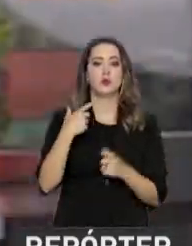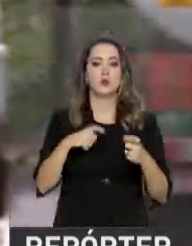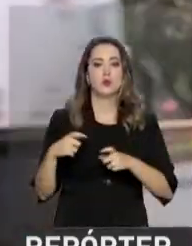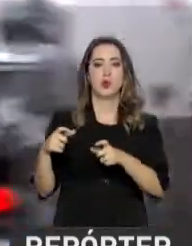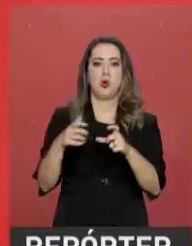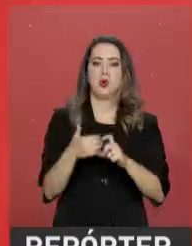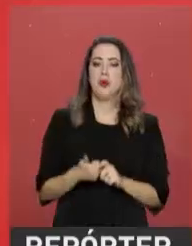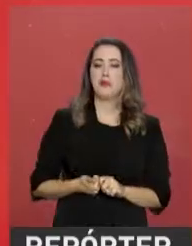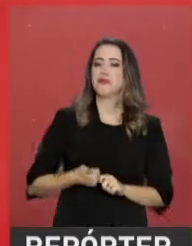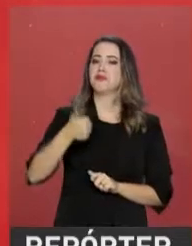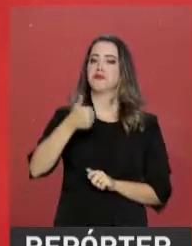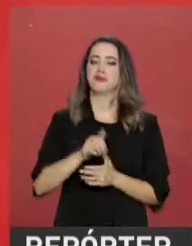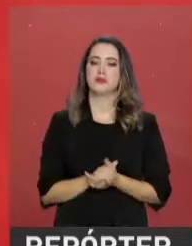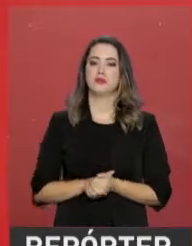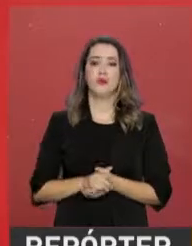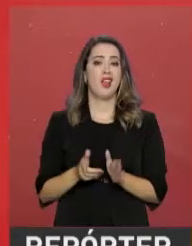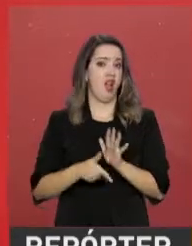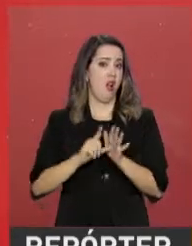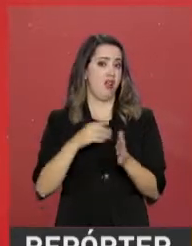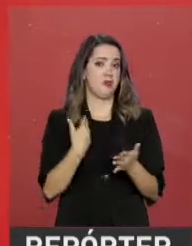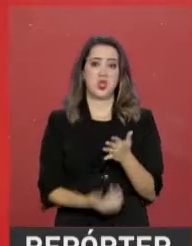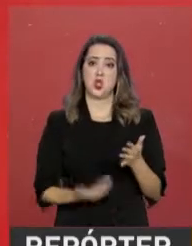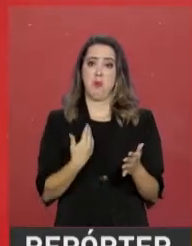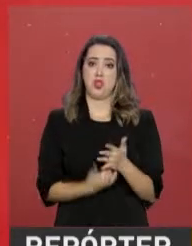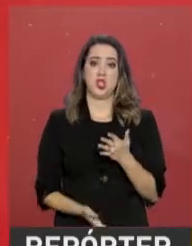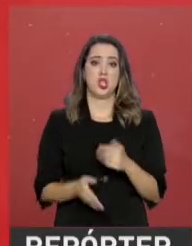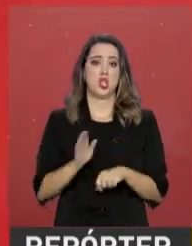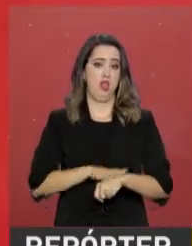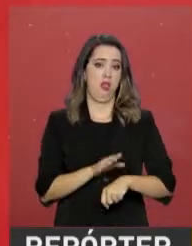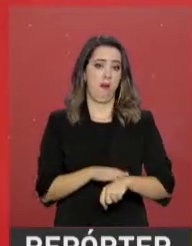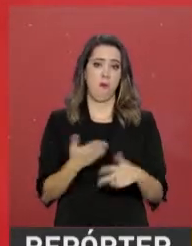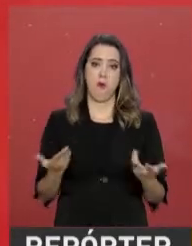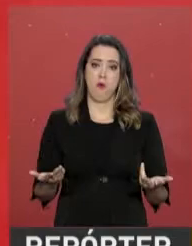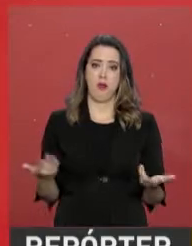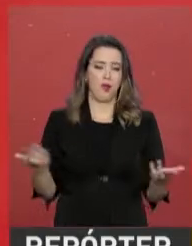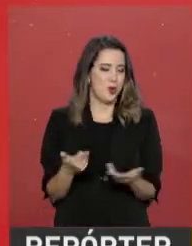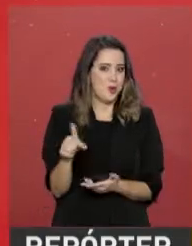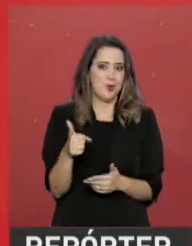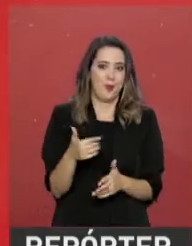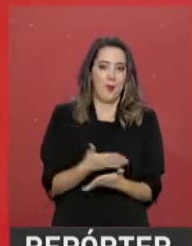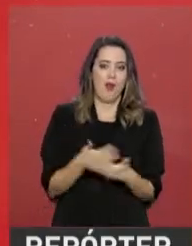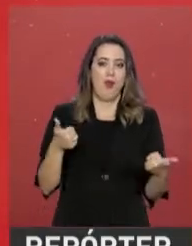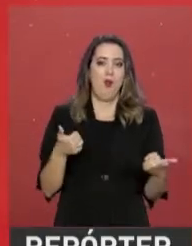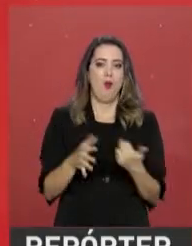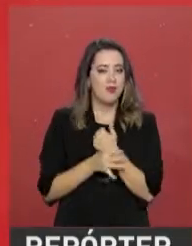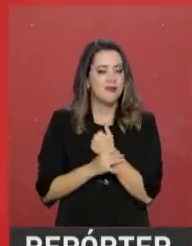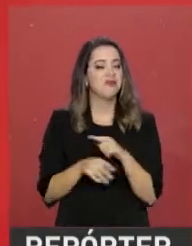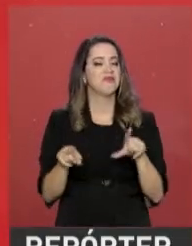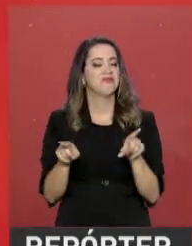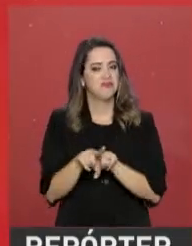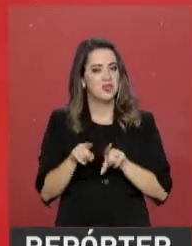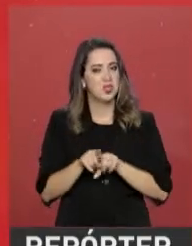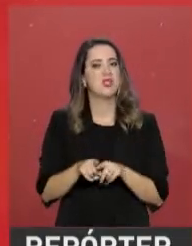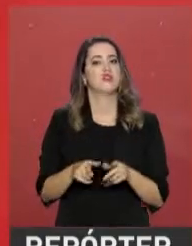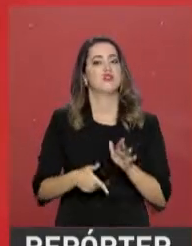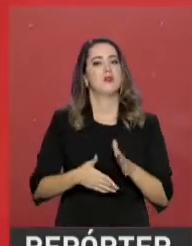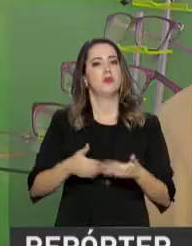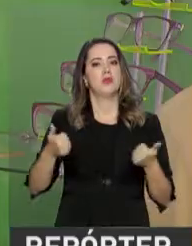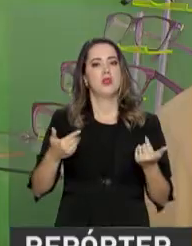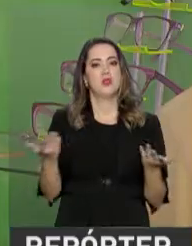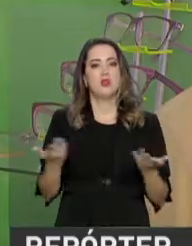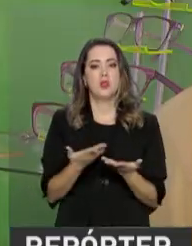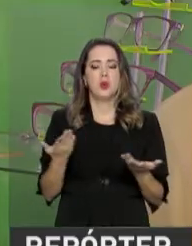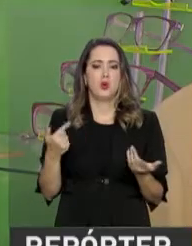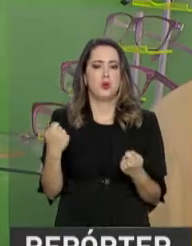federais o tempo perdido na estrada não vai ter mais e sem dizer da parte segurança não é que você não vai ficar parado aqui mais